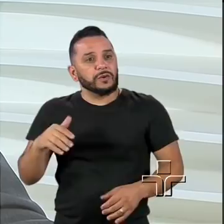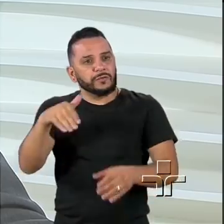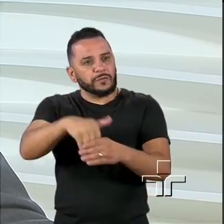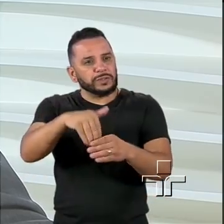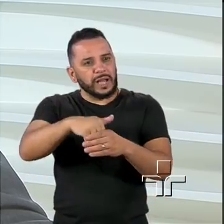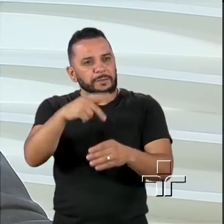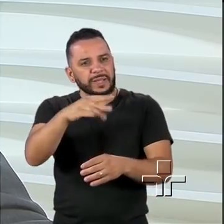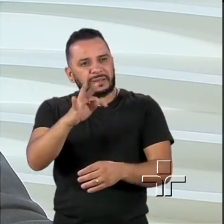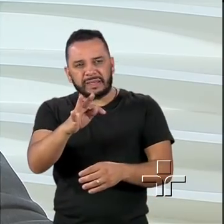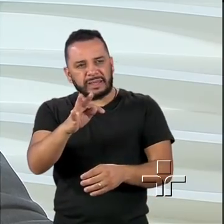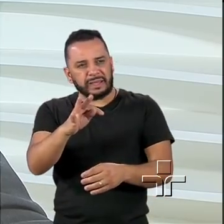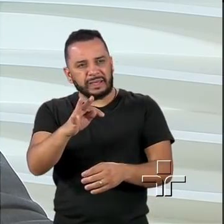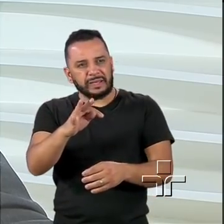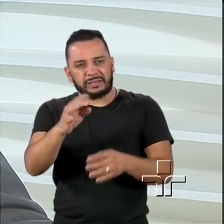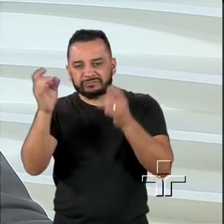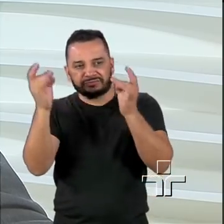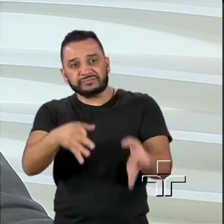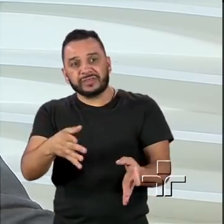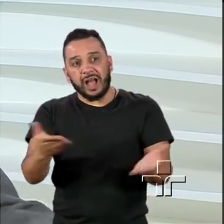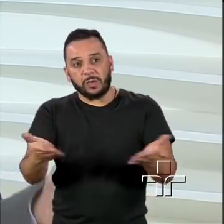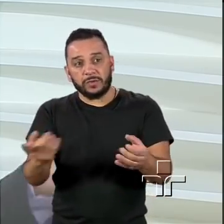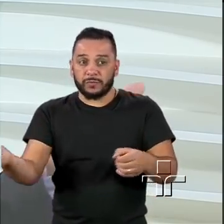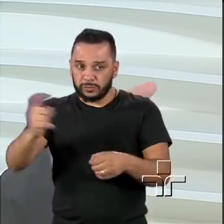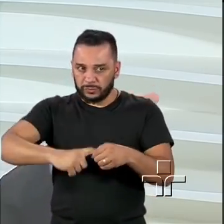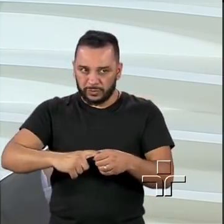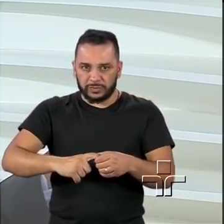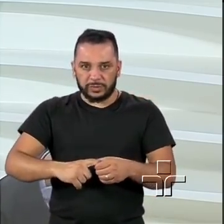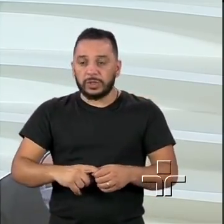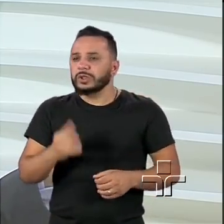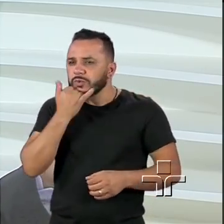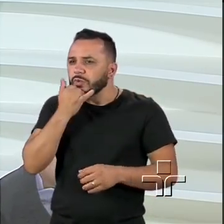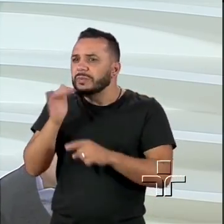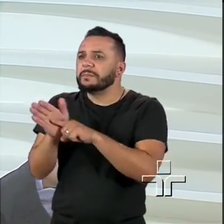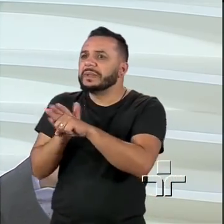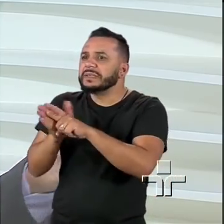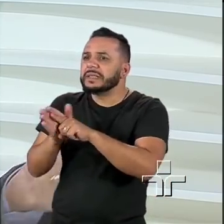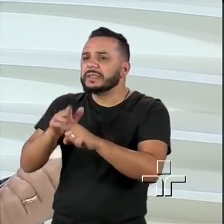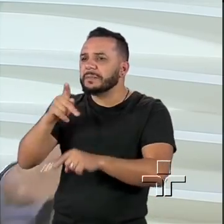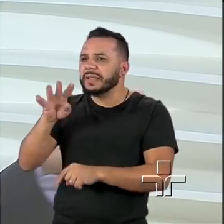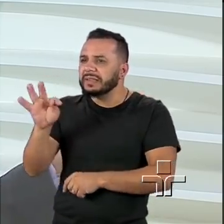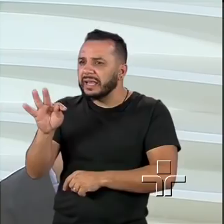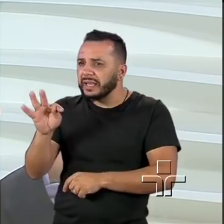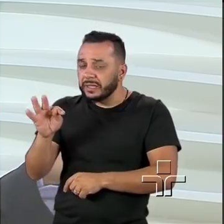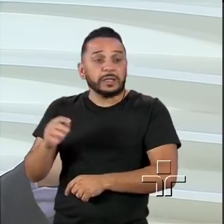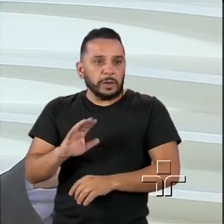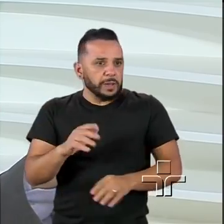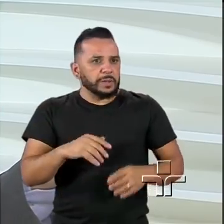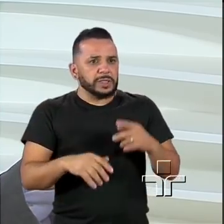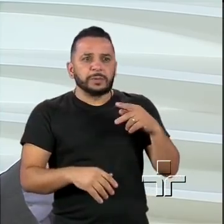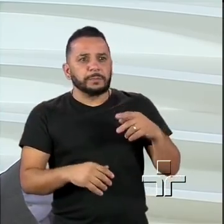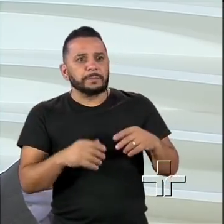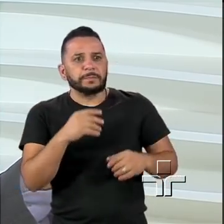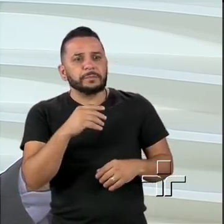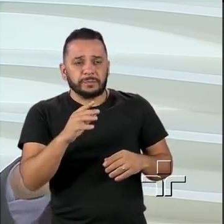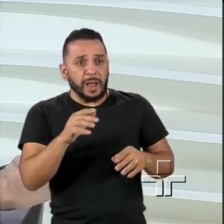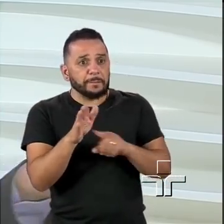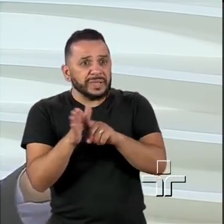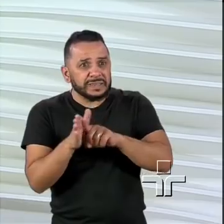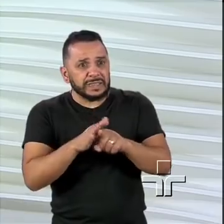votar no PT. O estudo é do PT. É do PT, está ultrapassado. É um estudo de 2016.